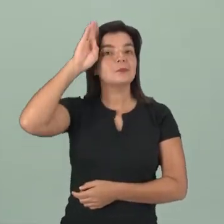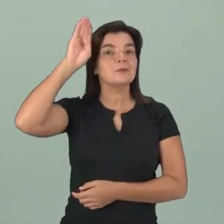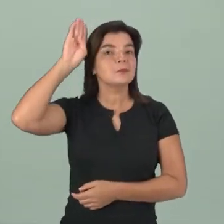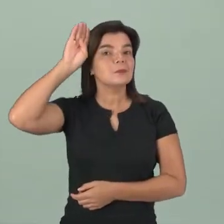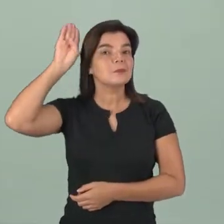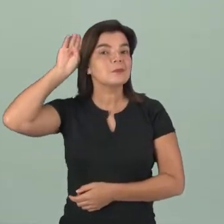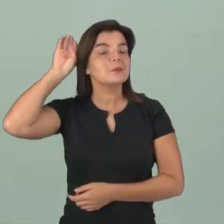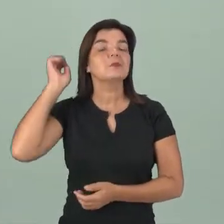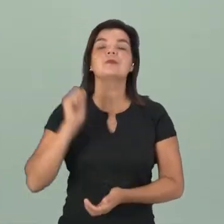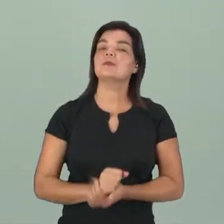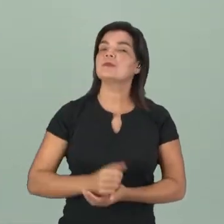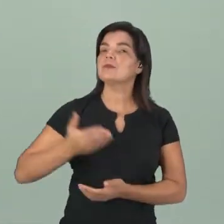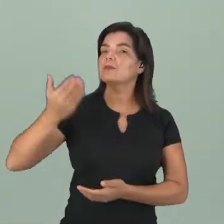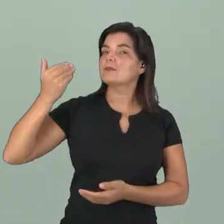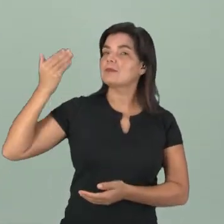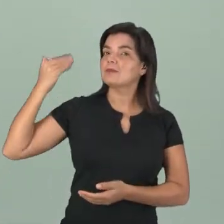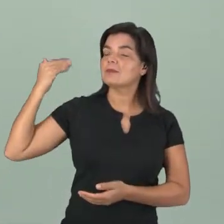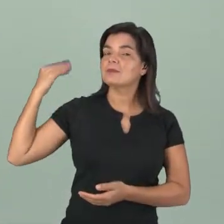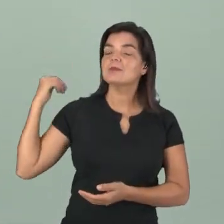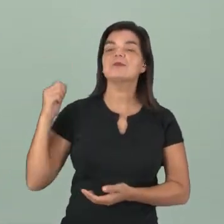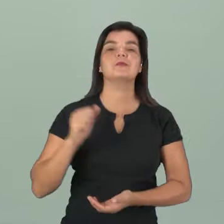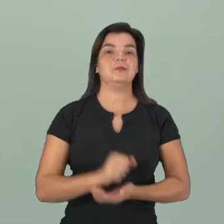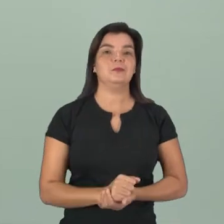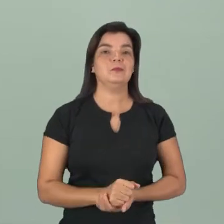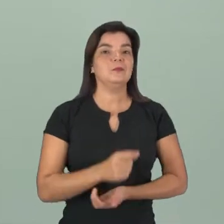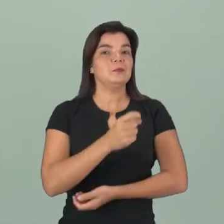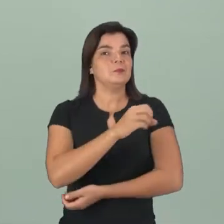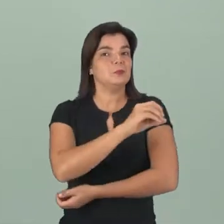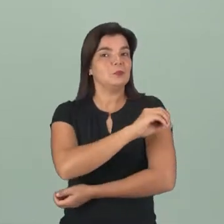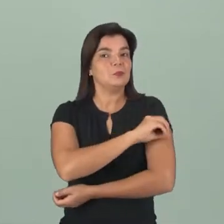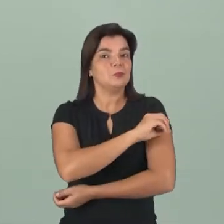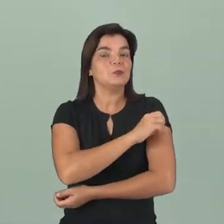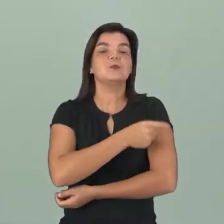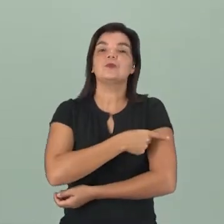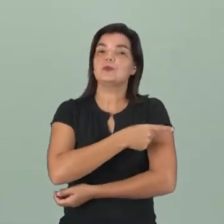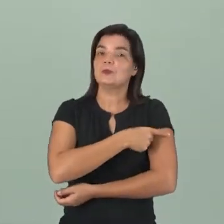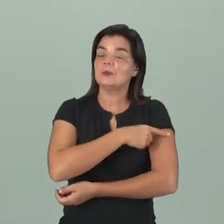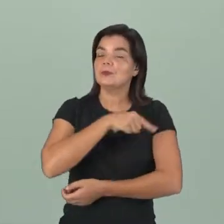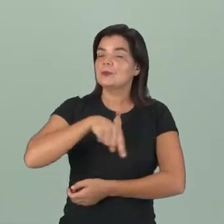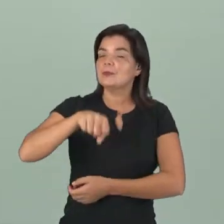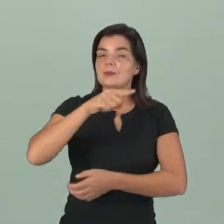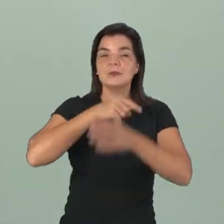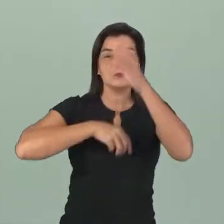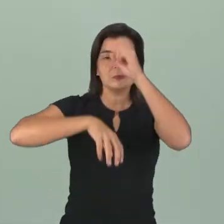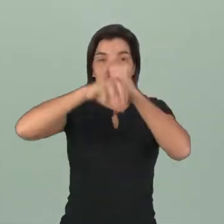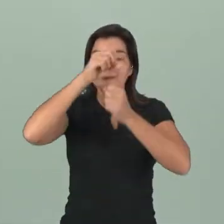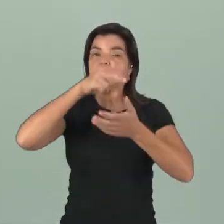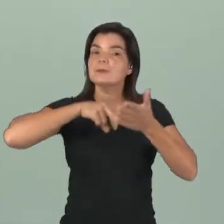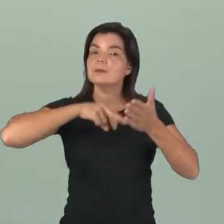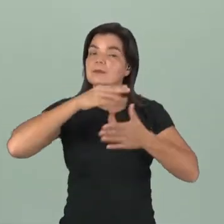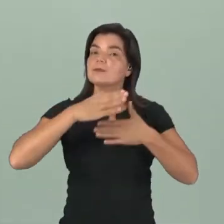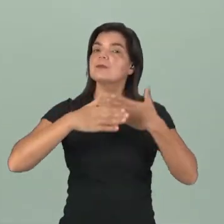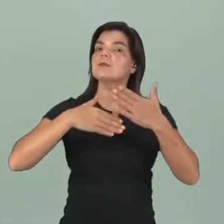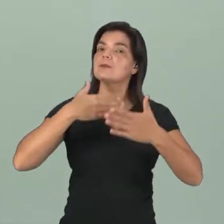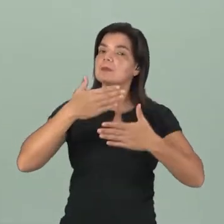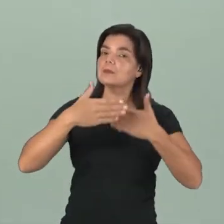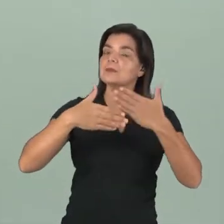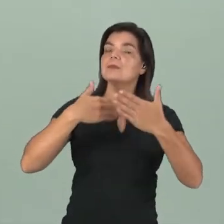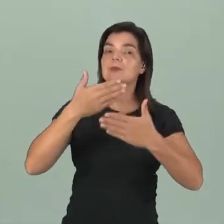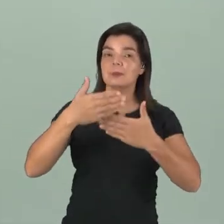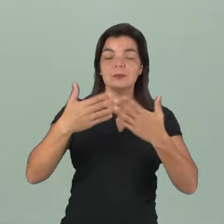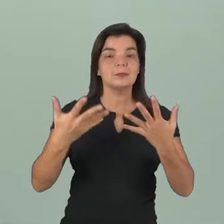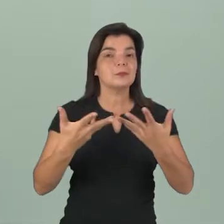aí, desde lá do ensino do primeiro ano, quando vocês estavam aprendendo a ler, se desenvolve em cima